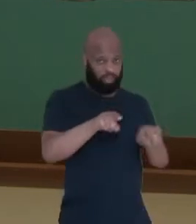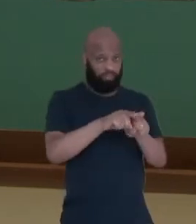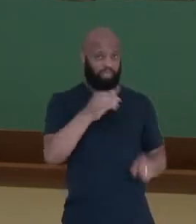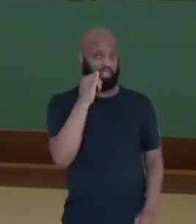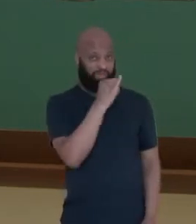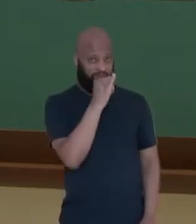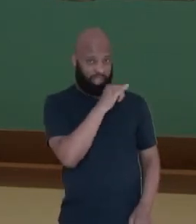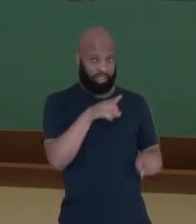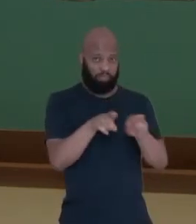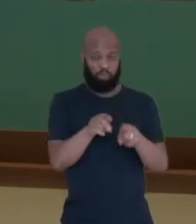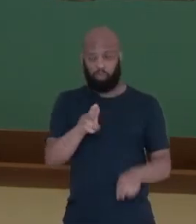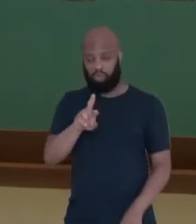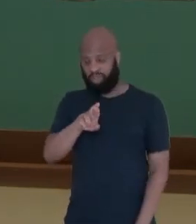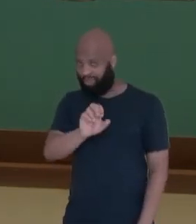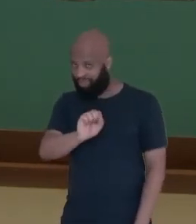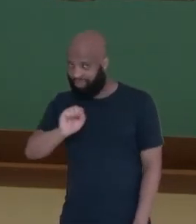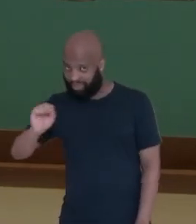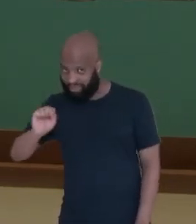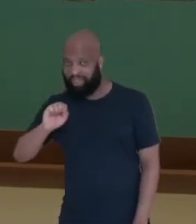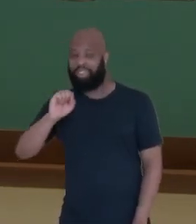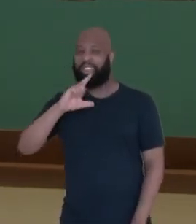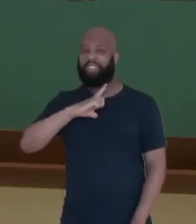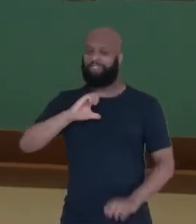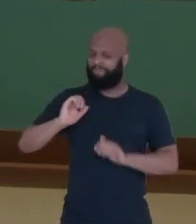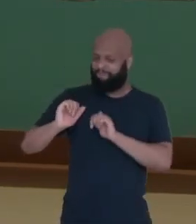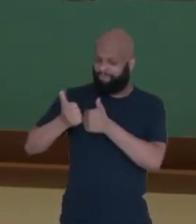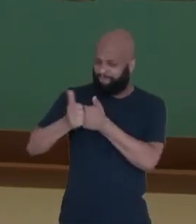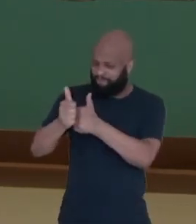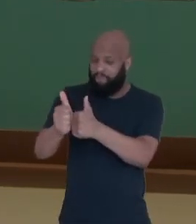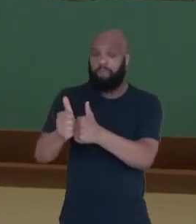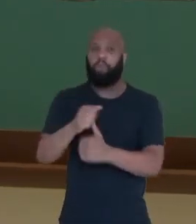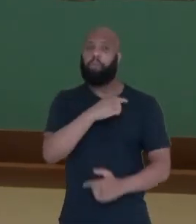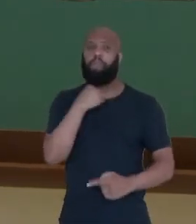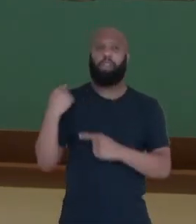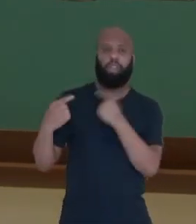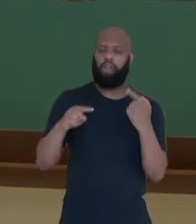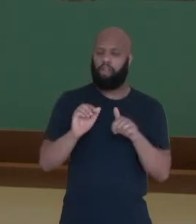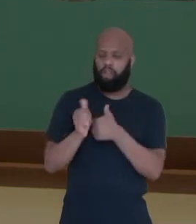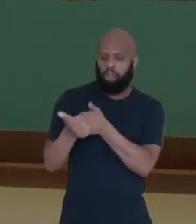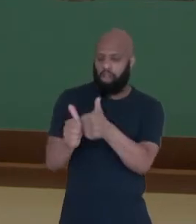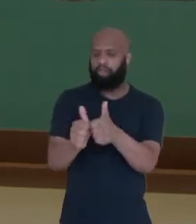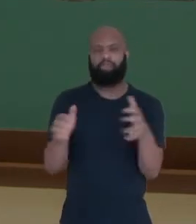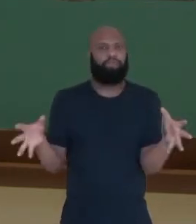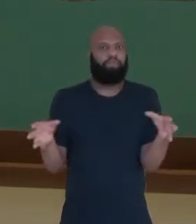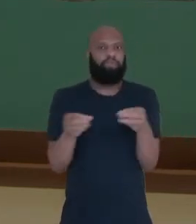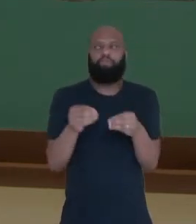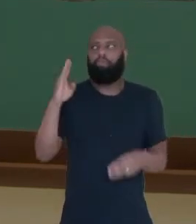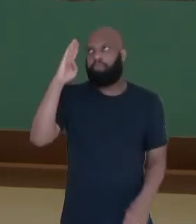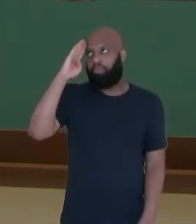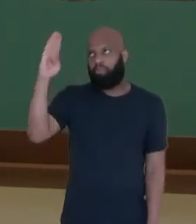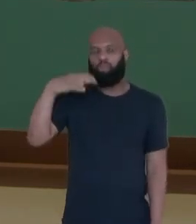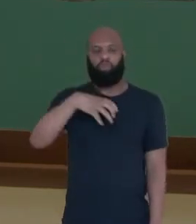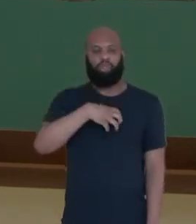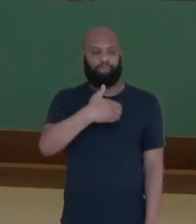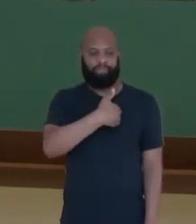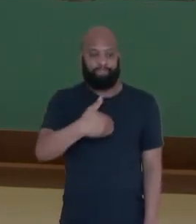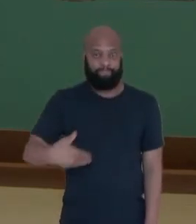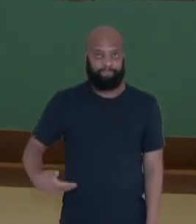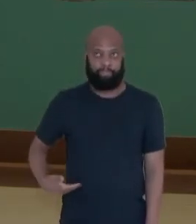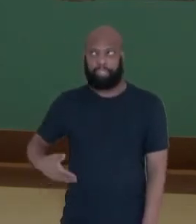Sabemos que mortes, perseguições e censuras resumem os principais governos